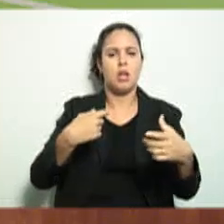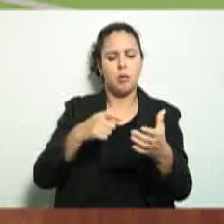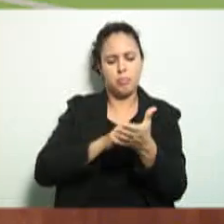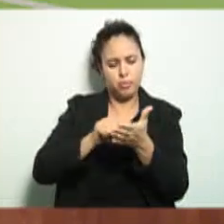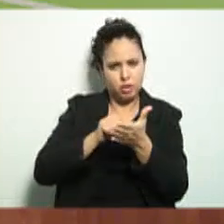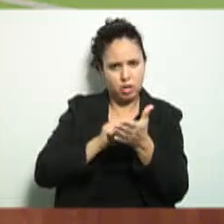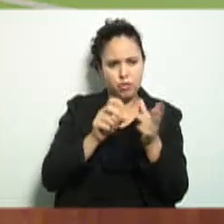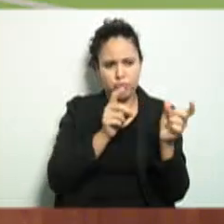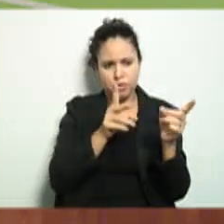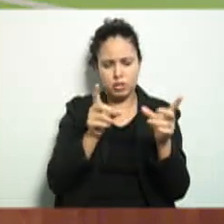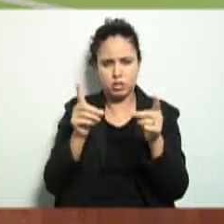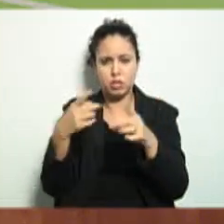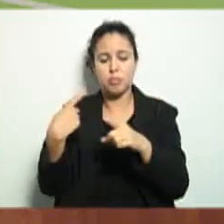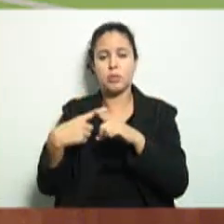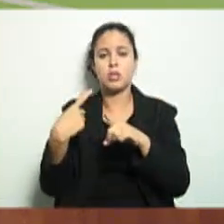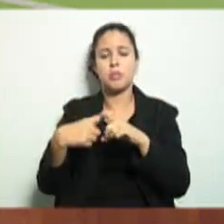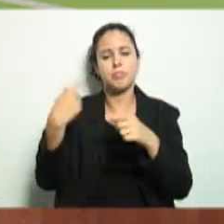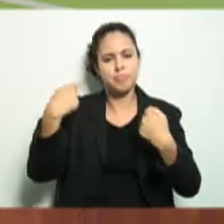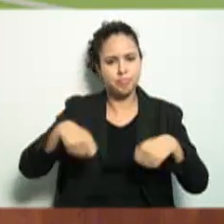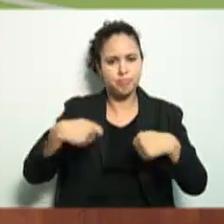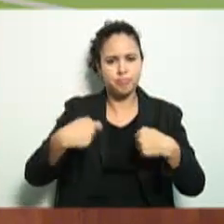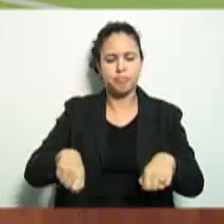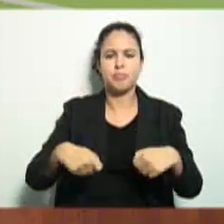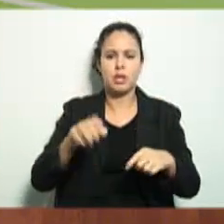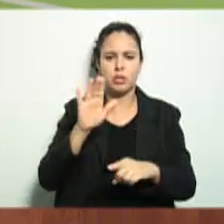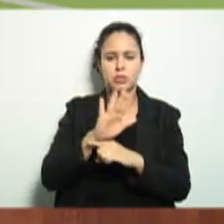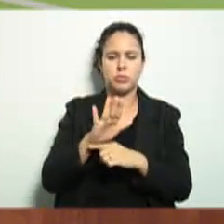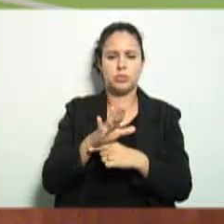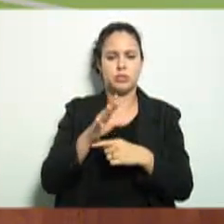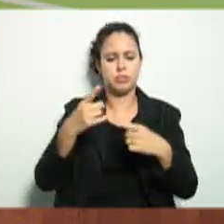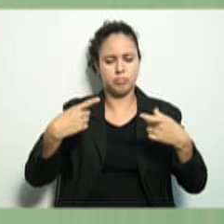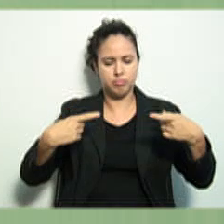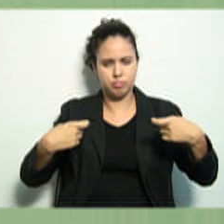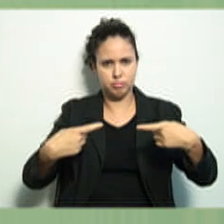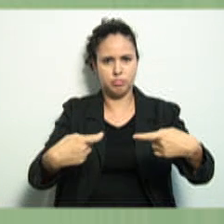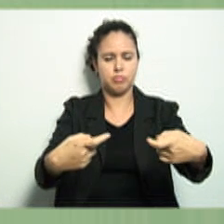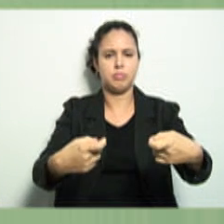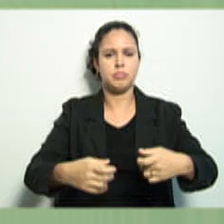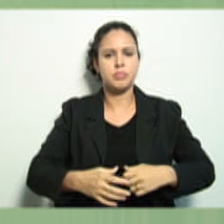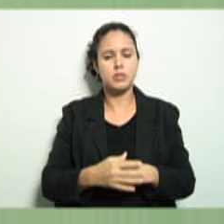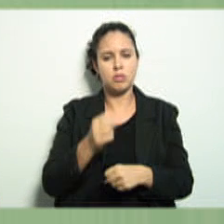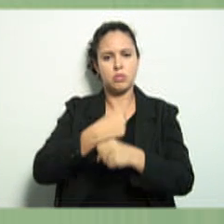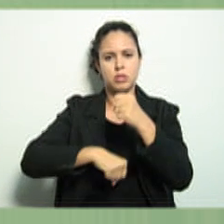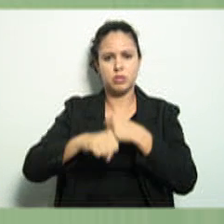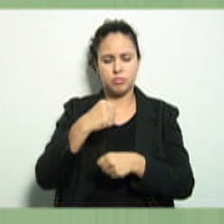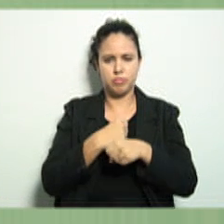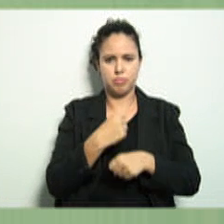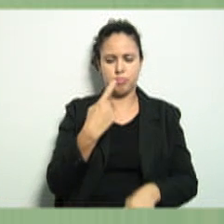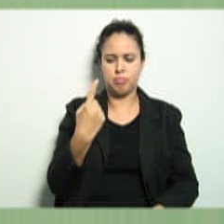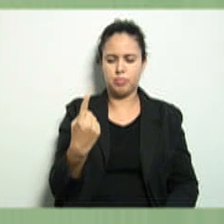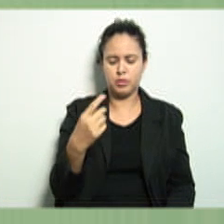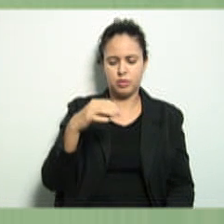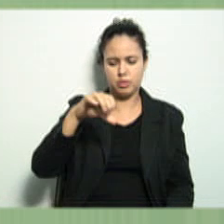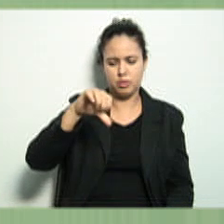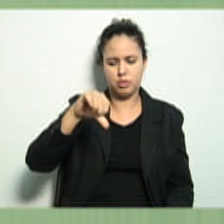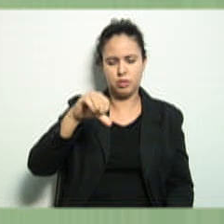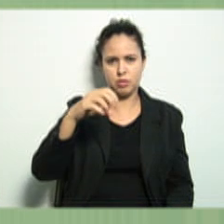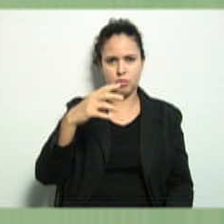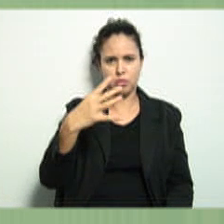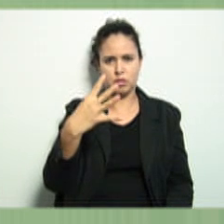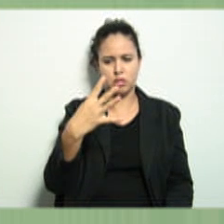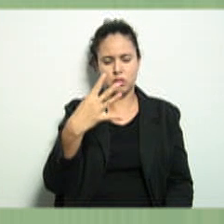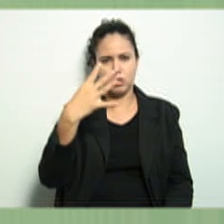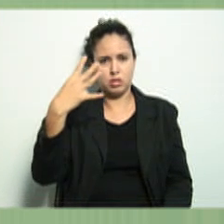gente também começou a produzir. Vejam ali no gráfico novamente que em 44 nós tivemos 27